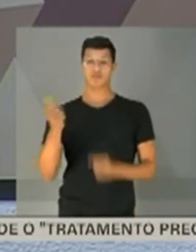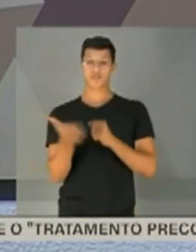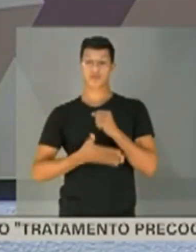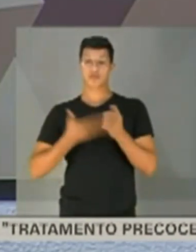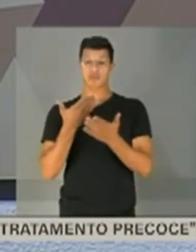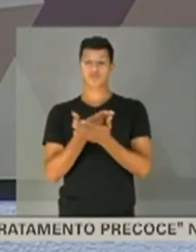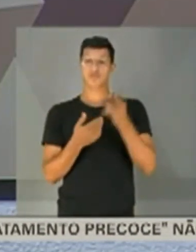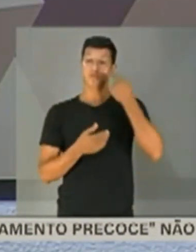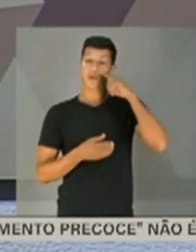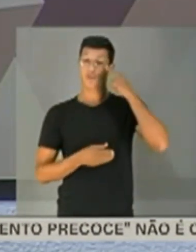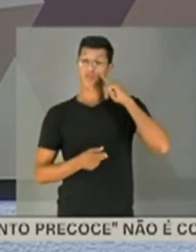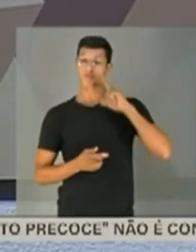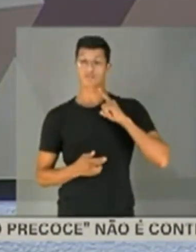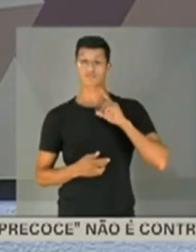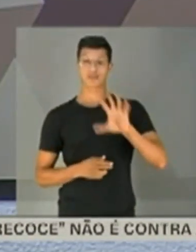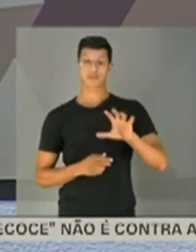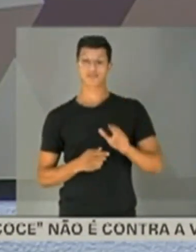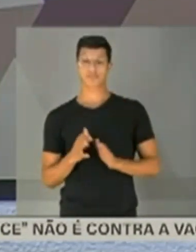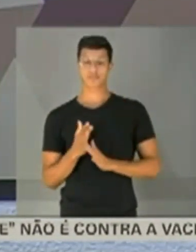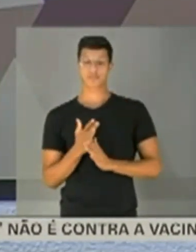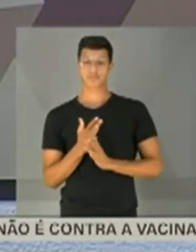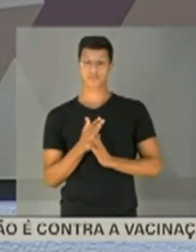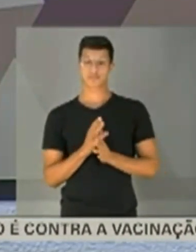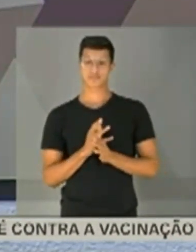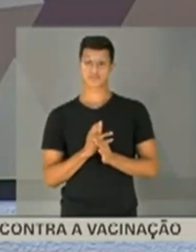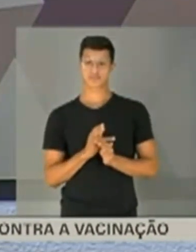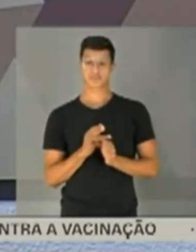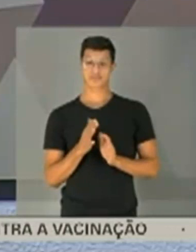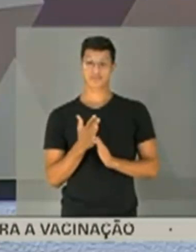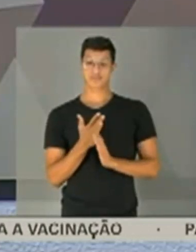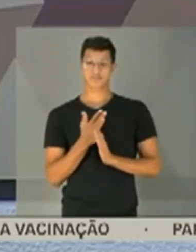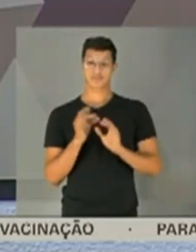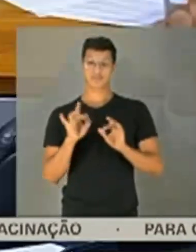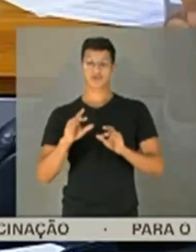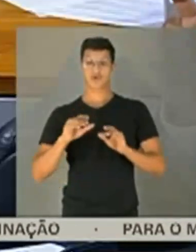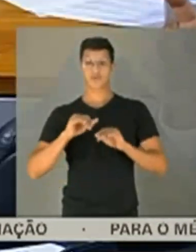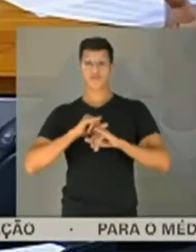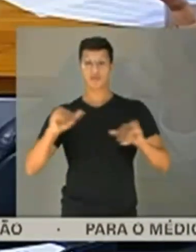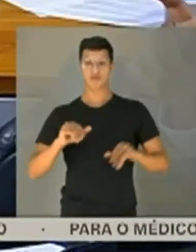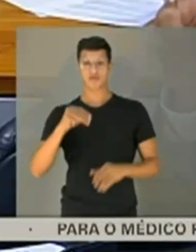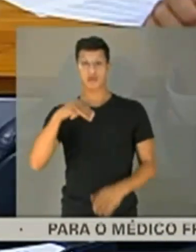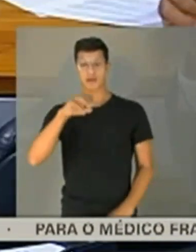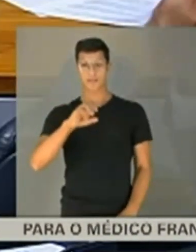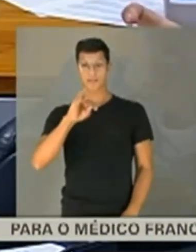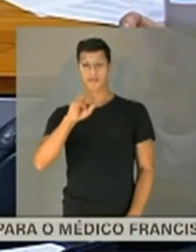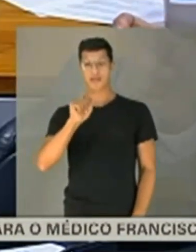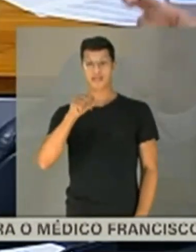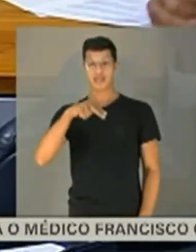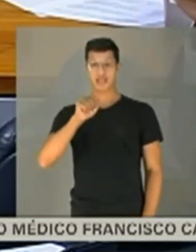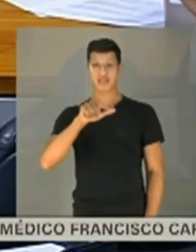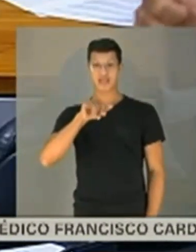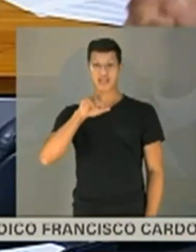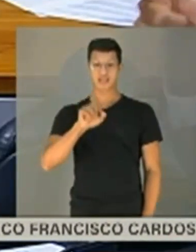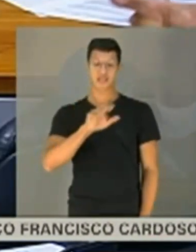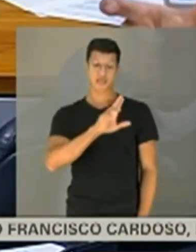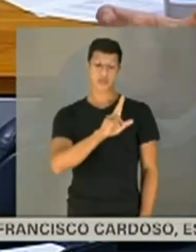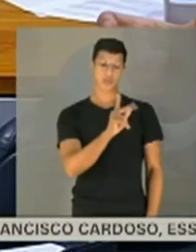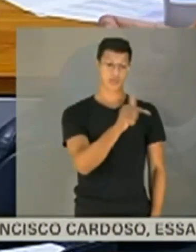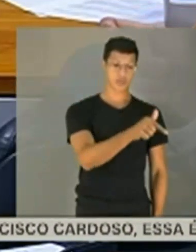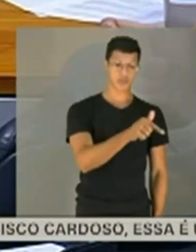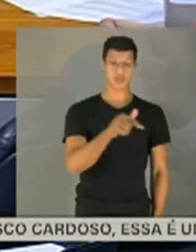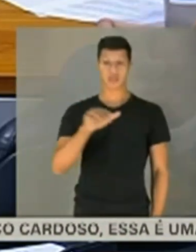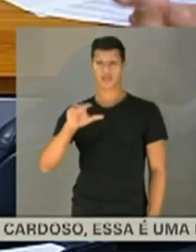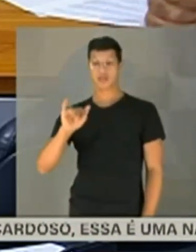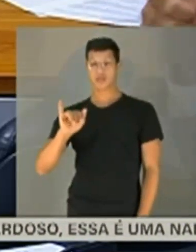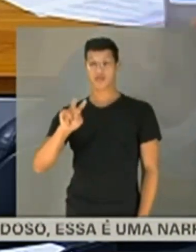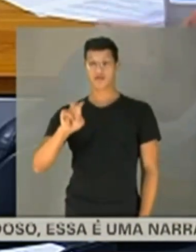estudo fraudulento. É isso. E só uma informação, presidente, as meta-análises da hidroxicloroquina e da